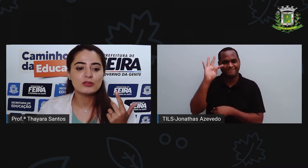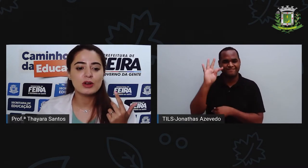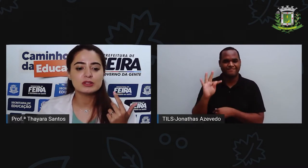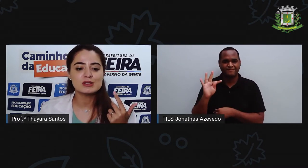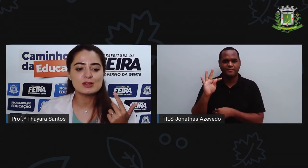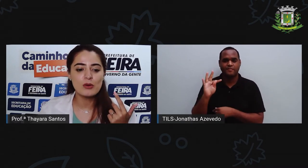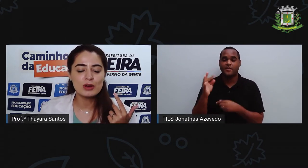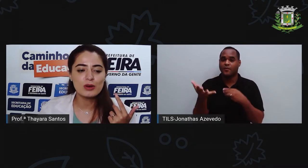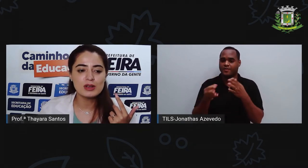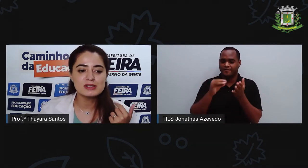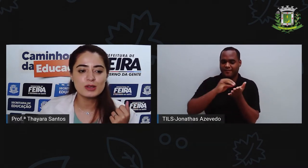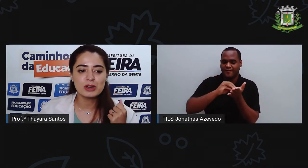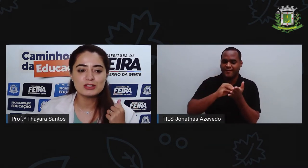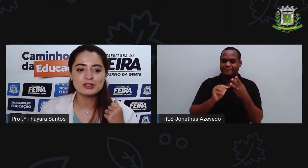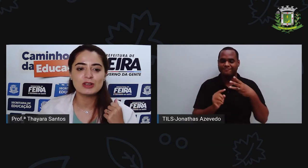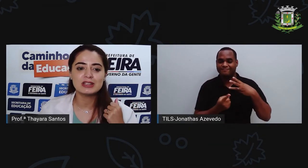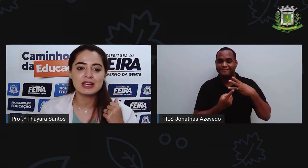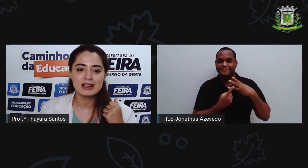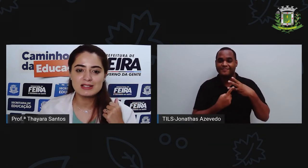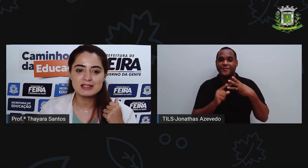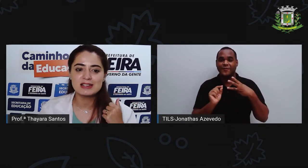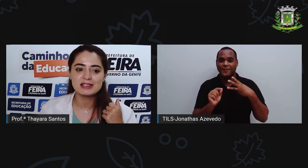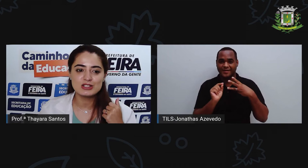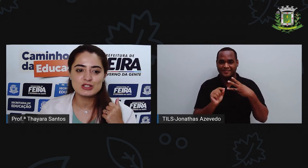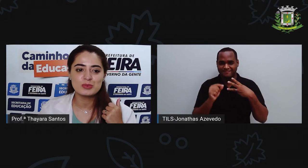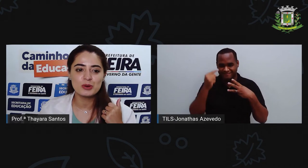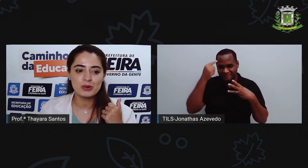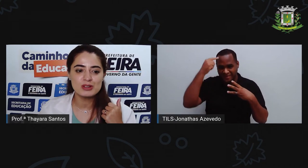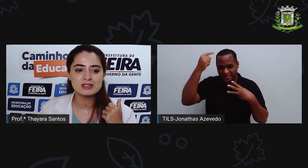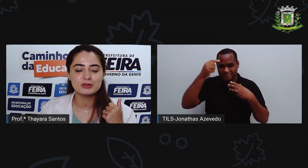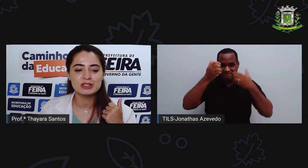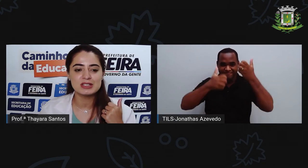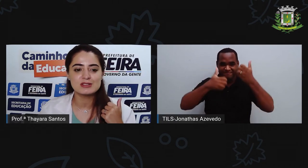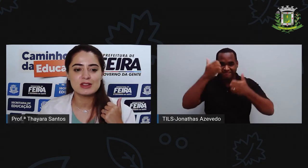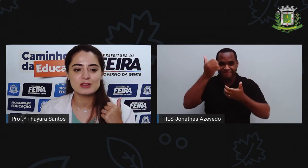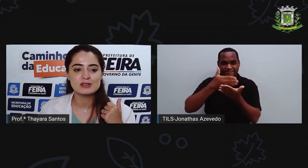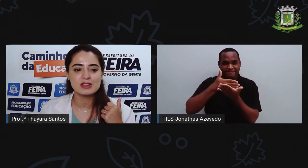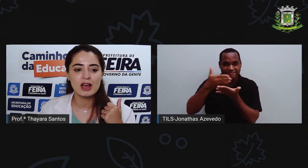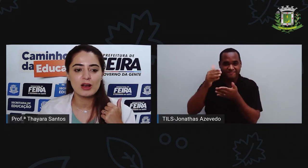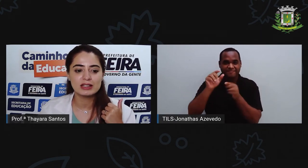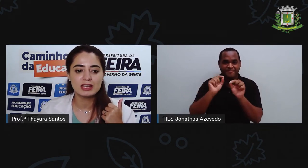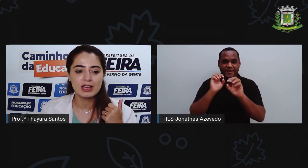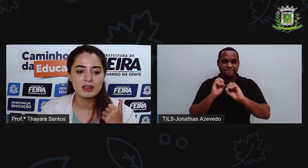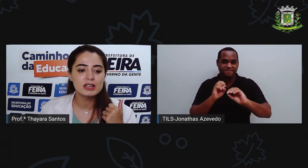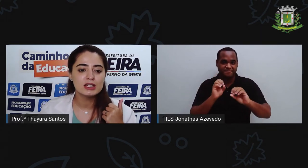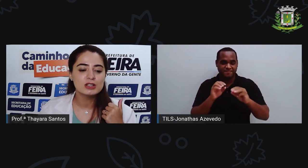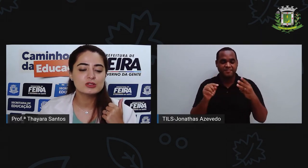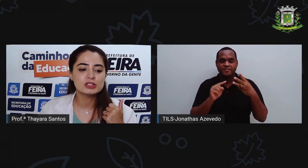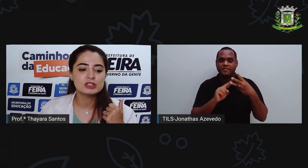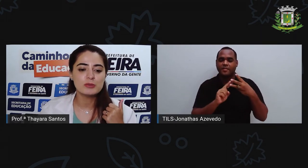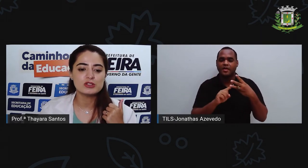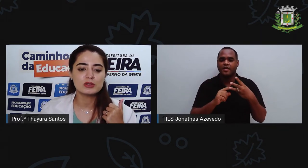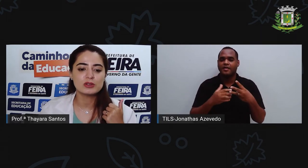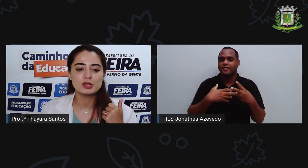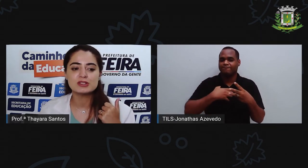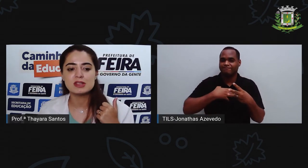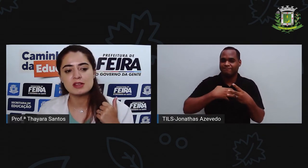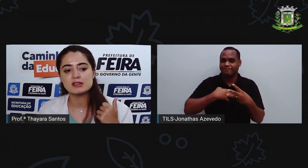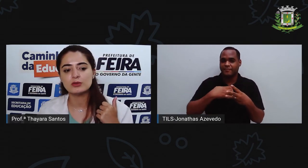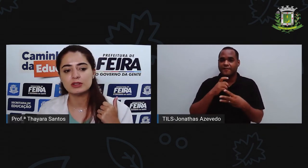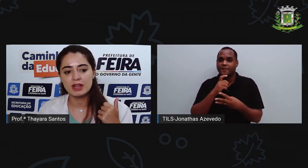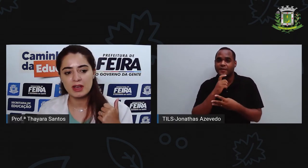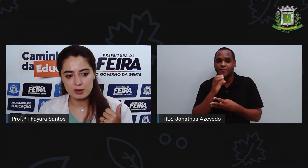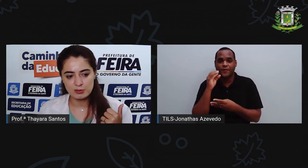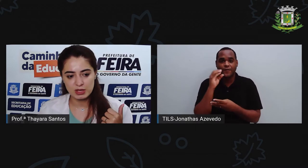temperatura. Agora falta só uma coisinha para a gente ver daquelas três que a gente propôs lá no início da nossa aula, que é justamente o que a gente chama